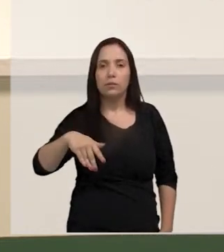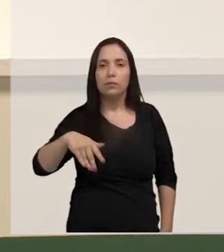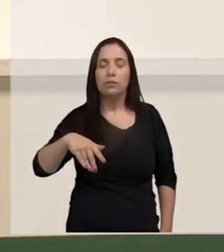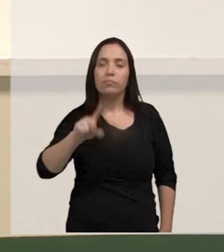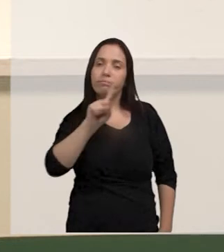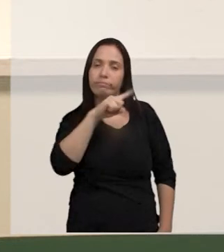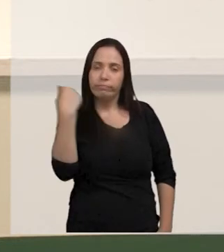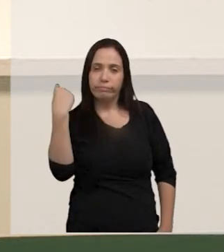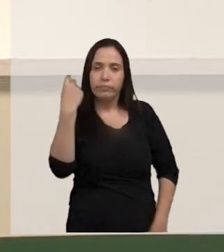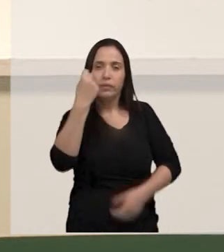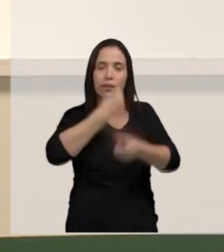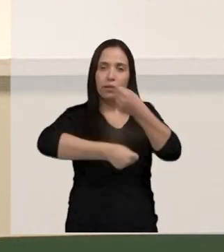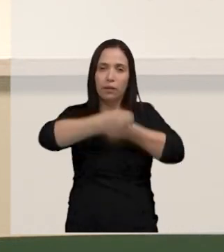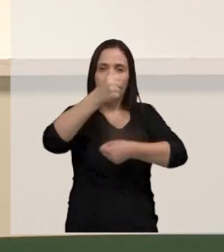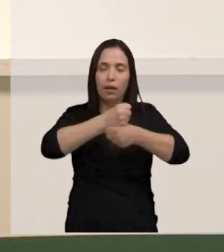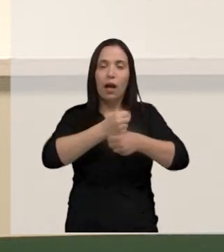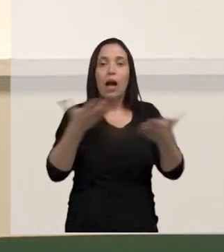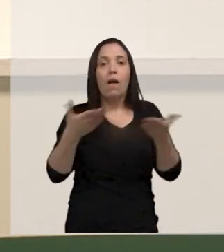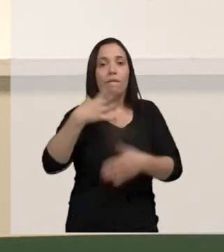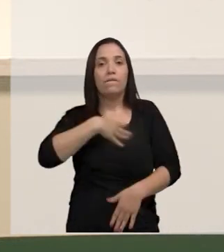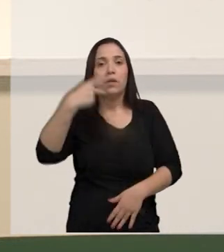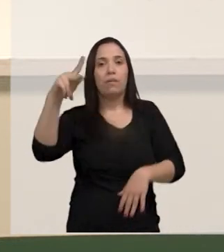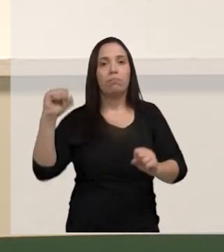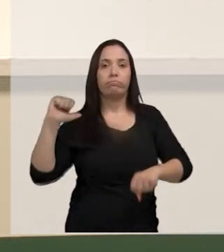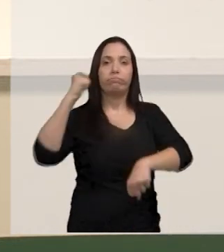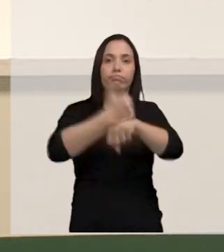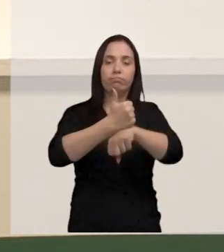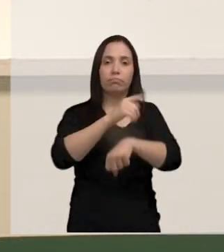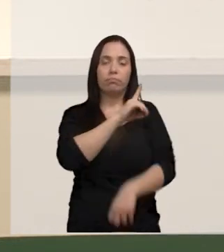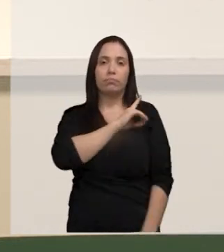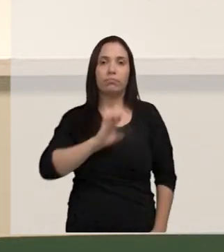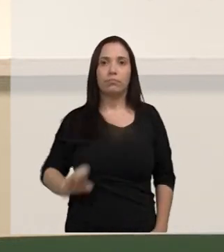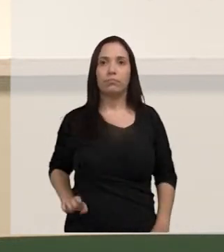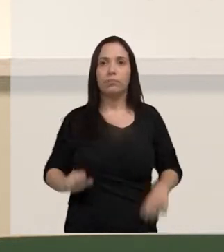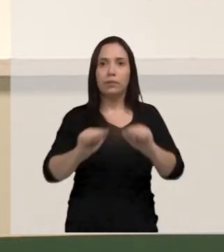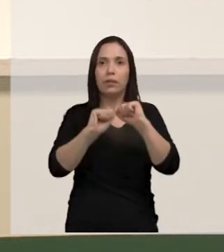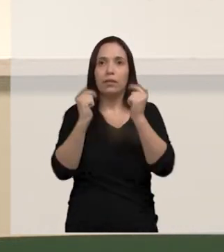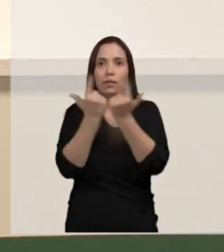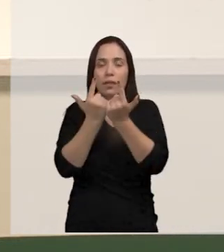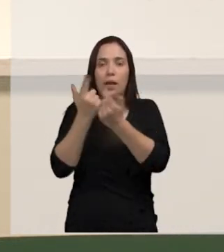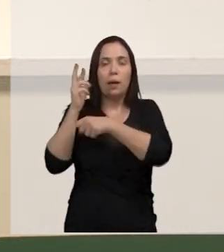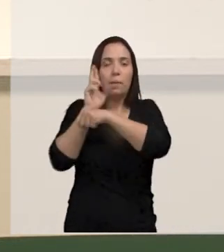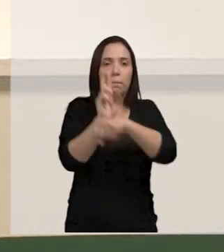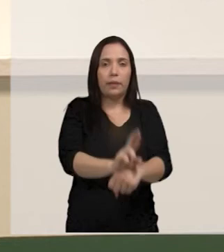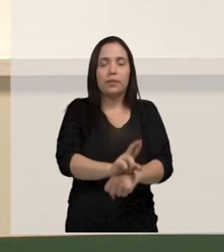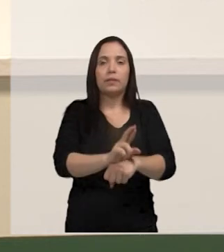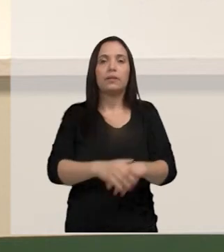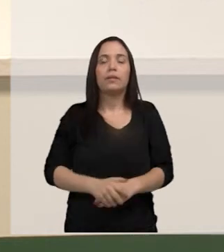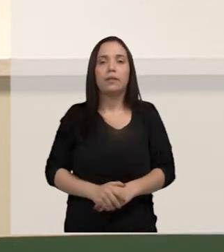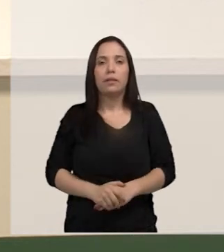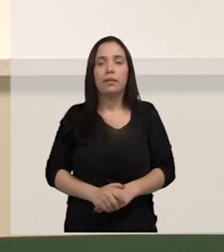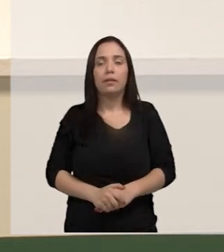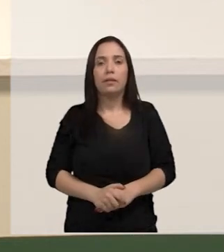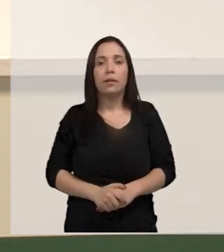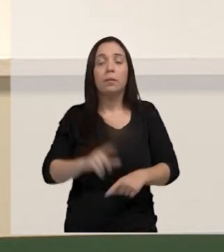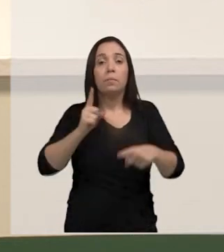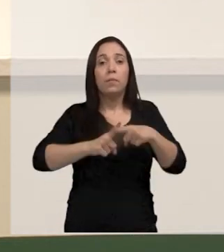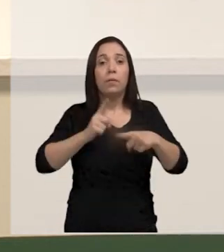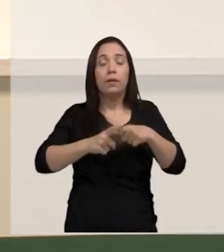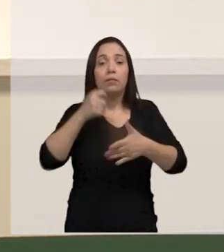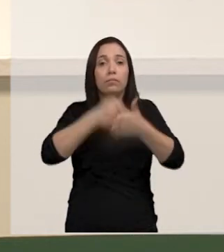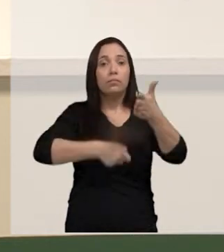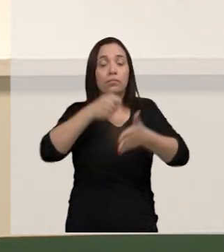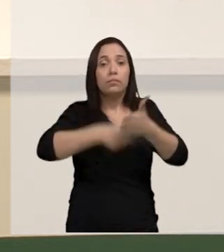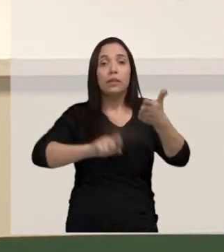nos deixou no ano passado, agora o Guilherme volta à Assembleia, representando seu pai, pelo trabalho que ele fez